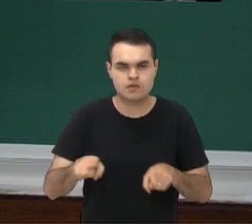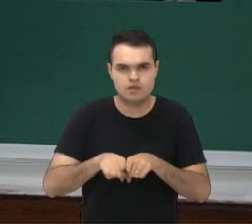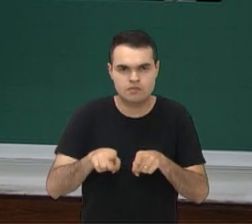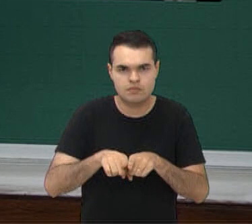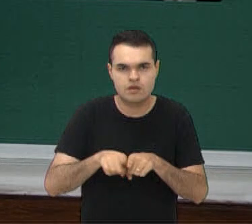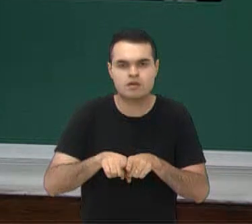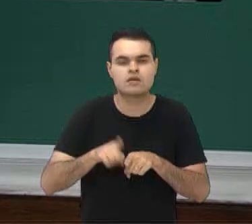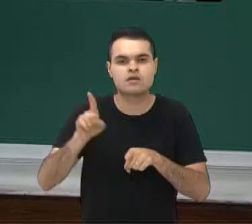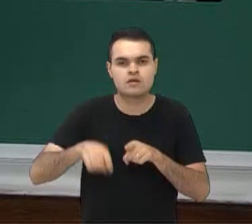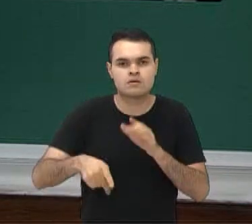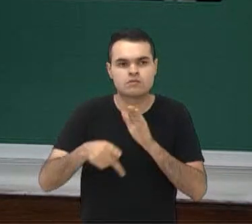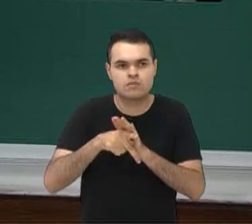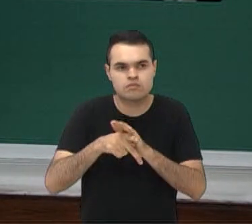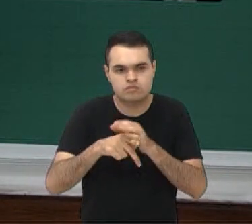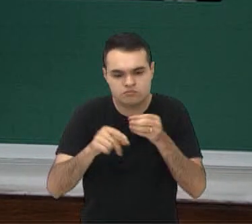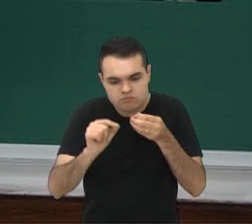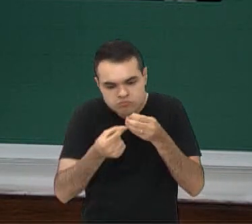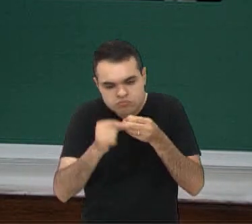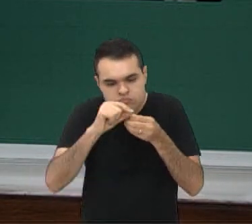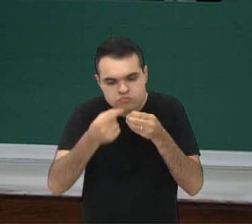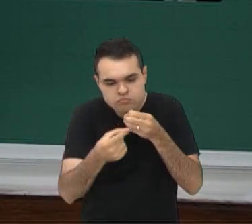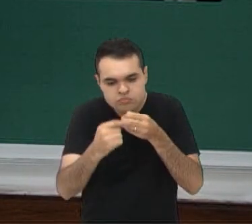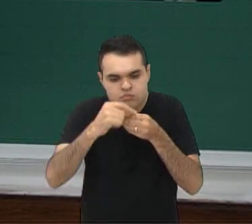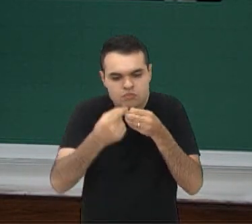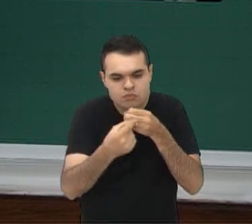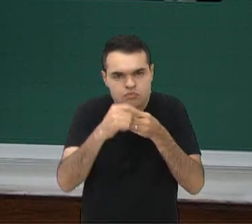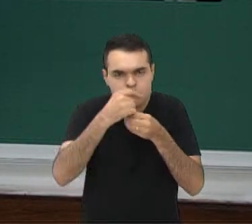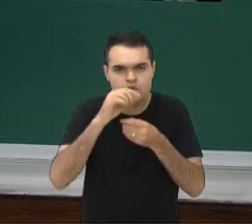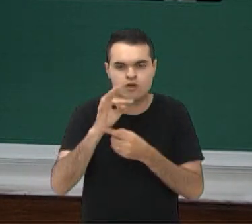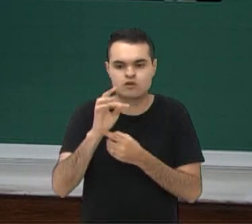aos túbulos seminíferos. Tudo bem?